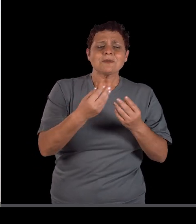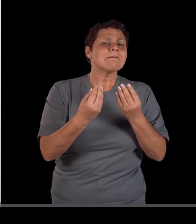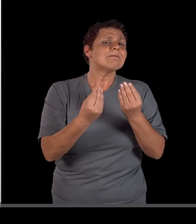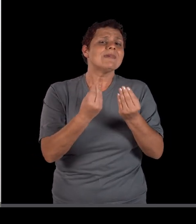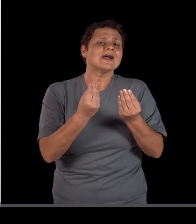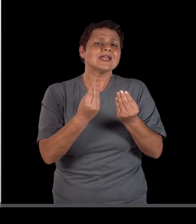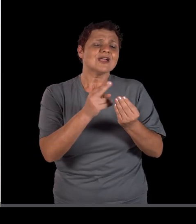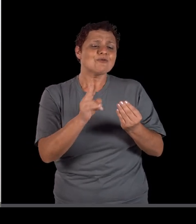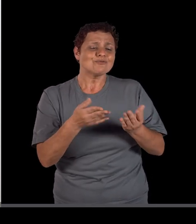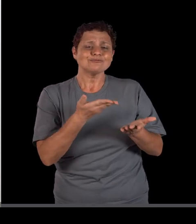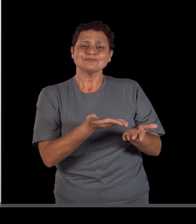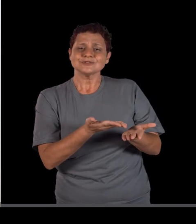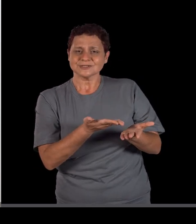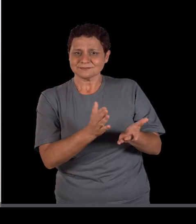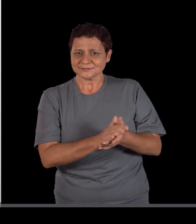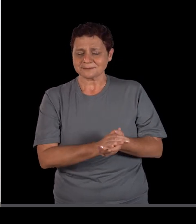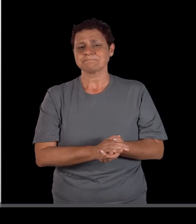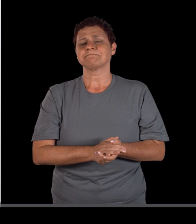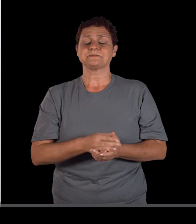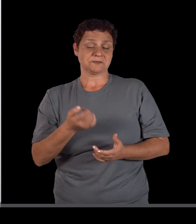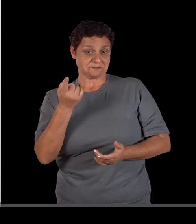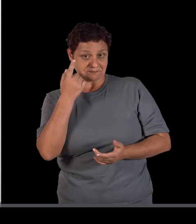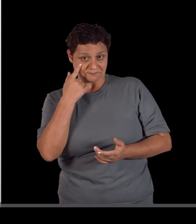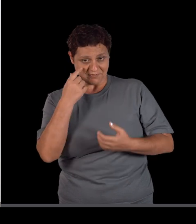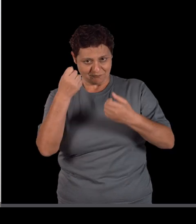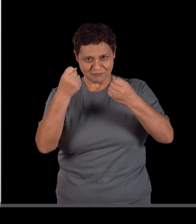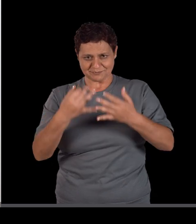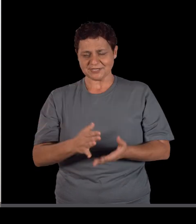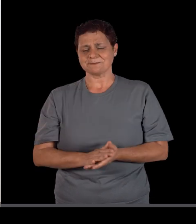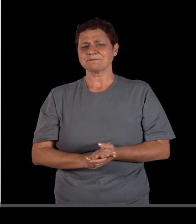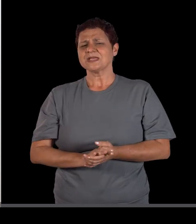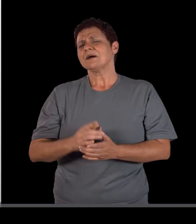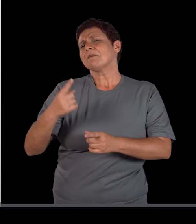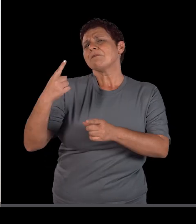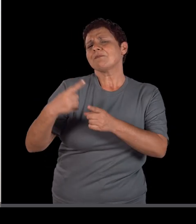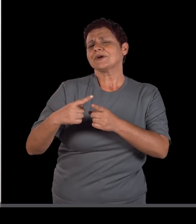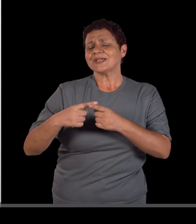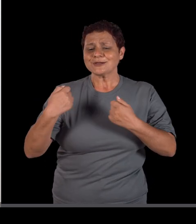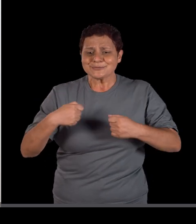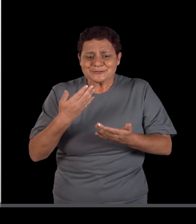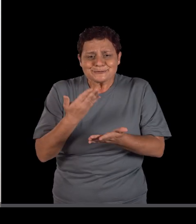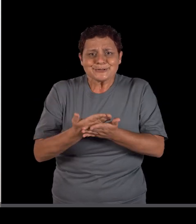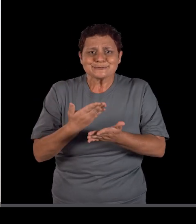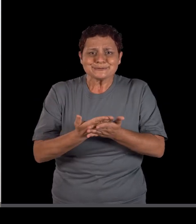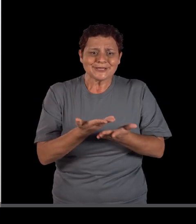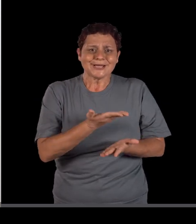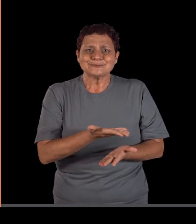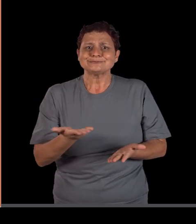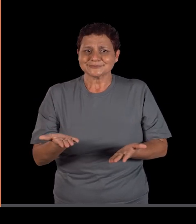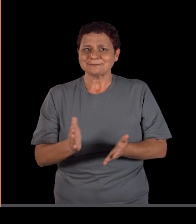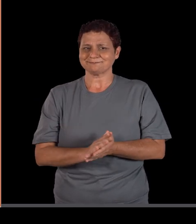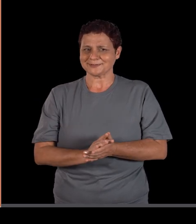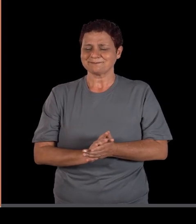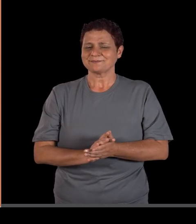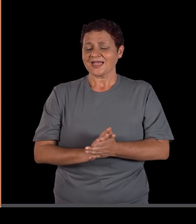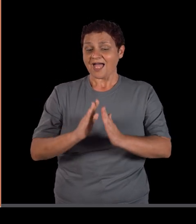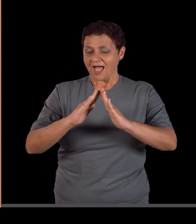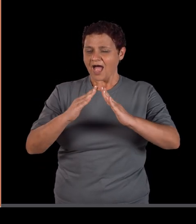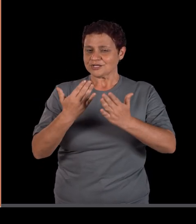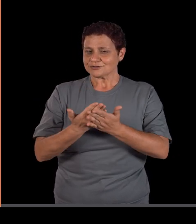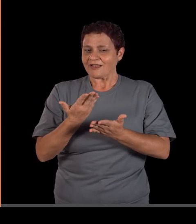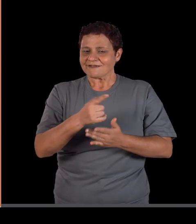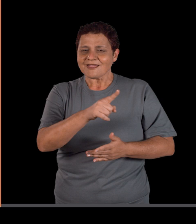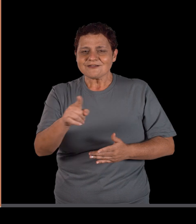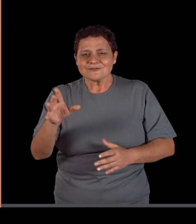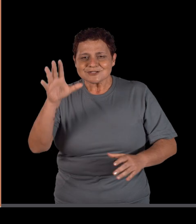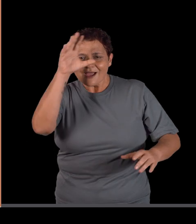Para que serve isso? Então vejam, professora, por que eu preciso estudar isso então? A escola só quer que